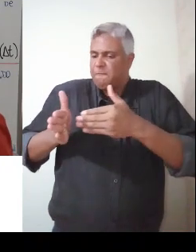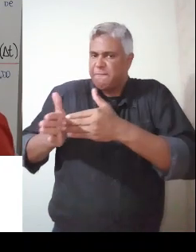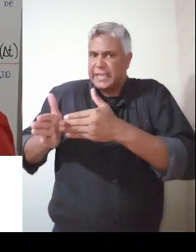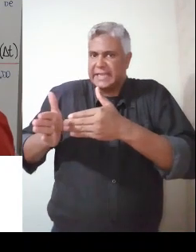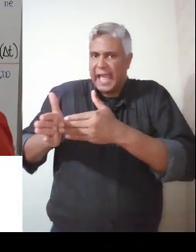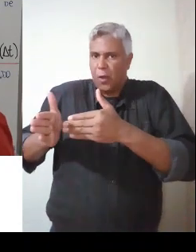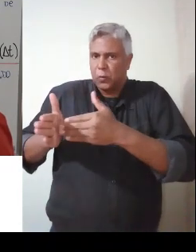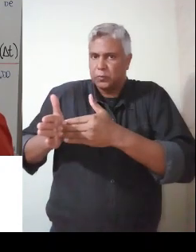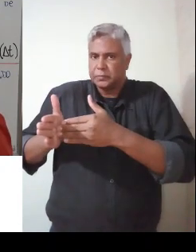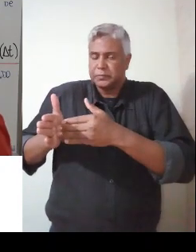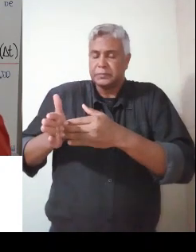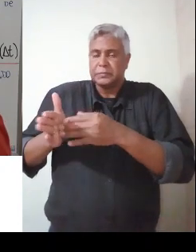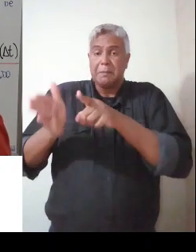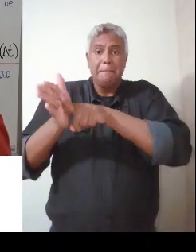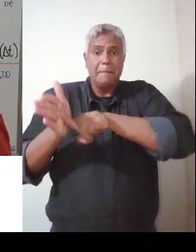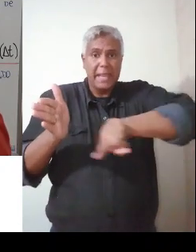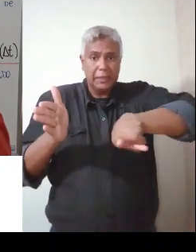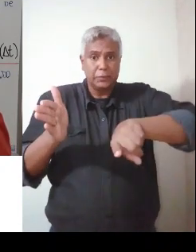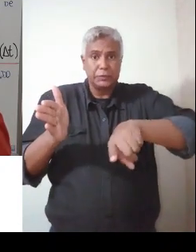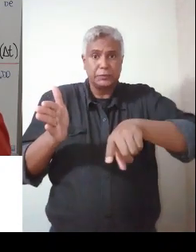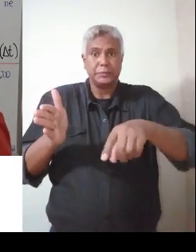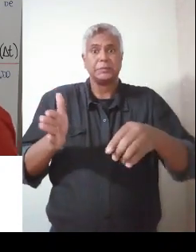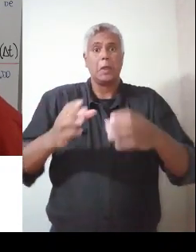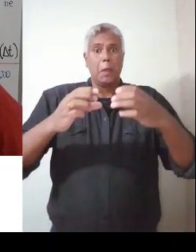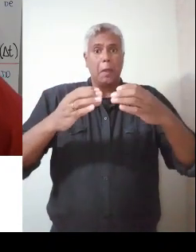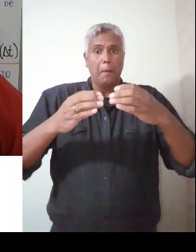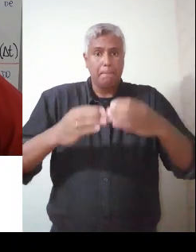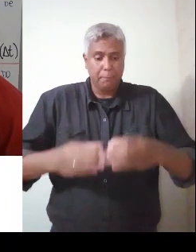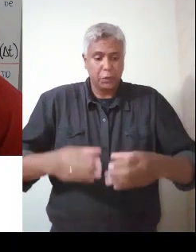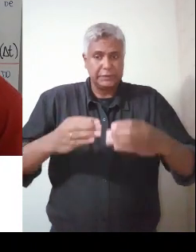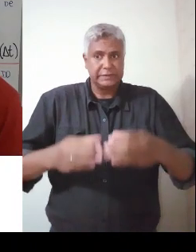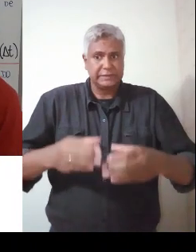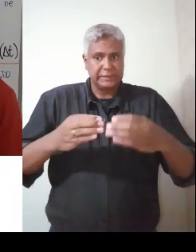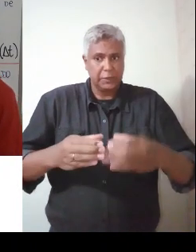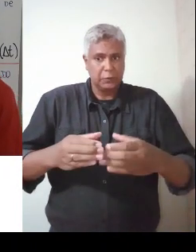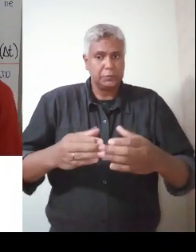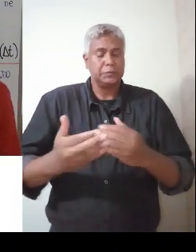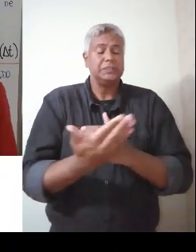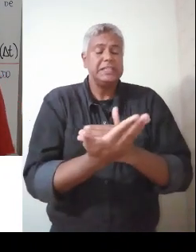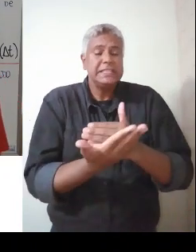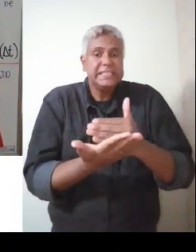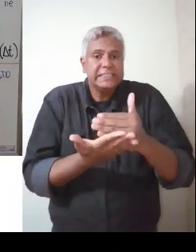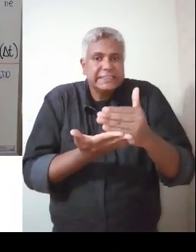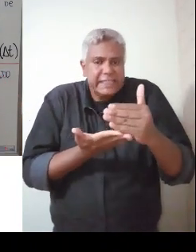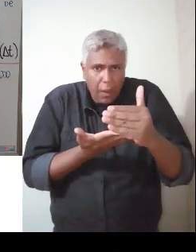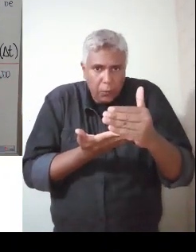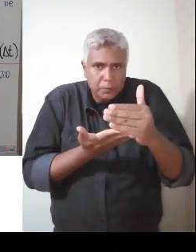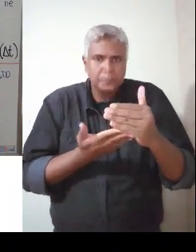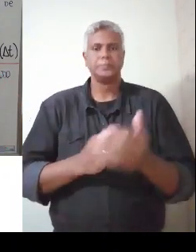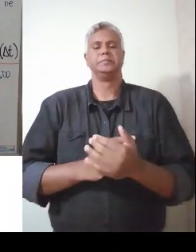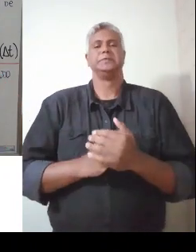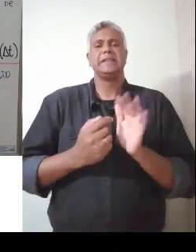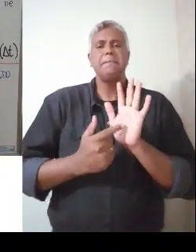a posição anterior, ou também chamada de posição inicial. O que